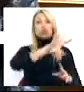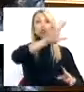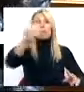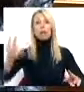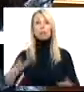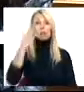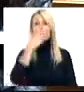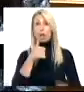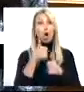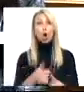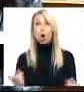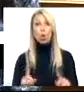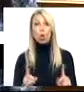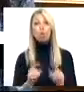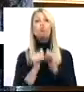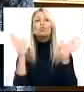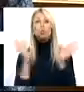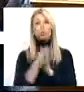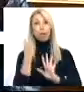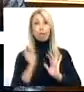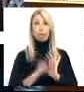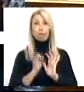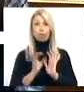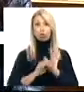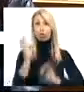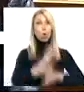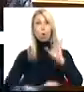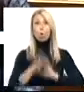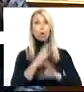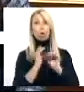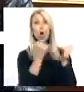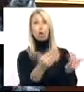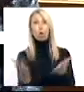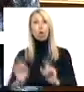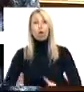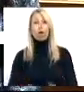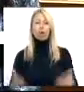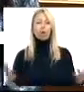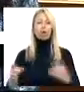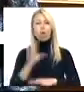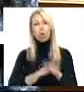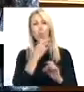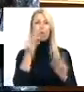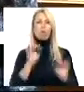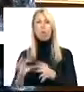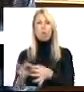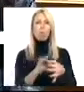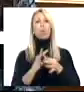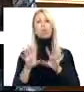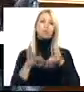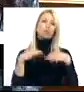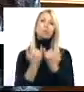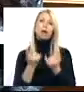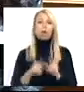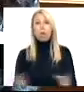leva a totalidade dos fundos comunitários. Portanto, não venham falar em Europa da coesão social. Aqui não se